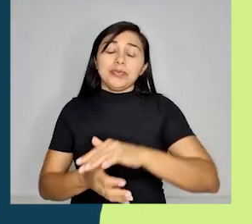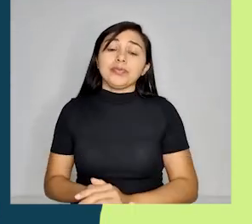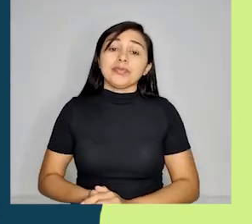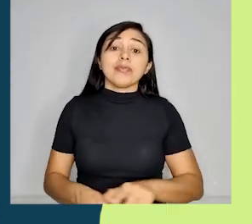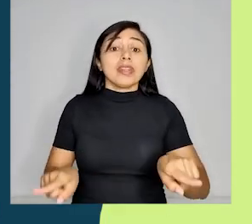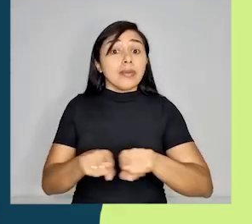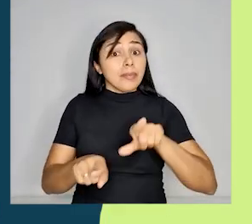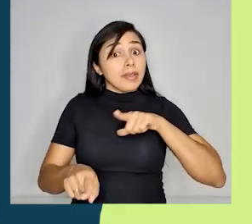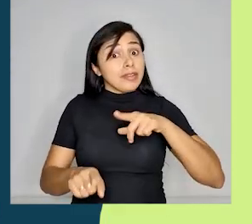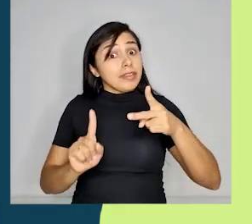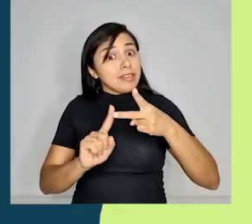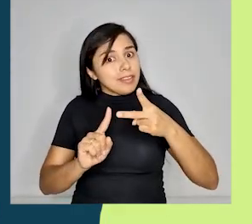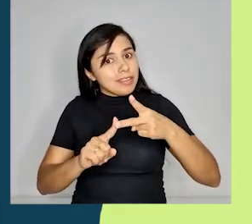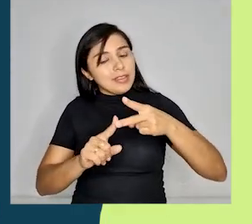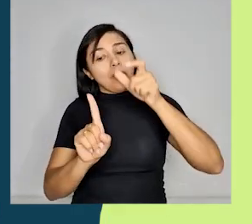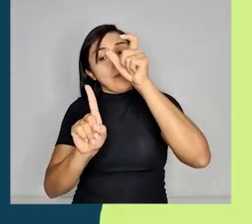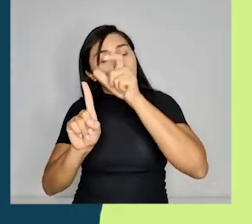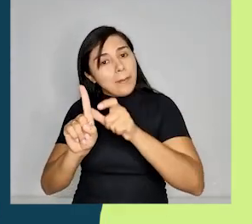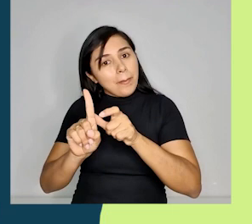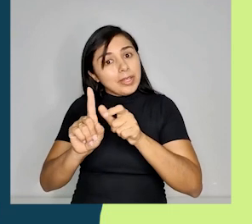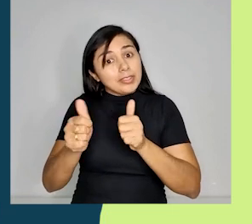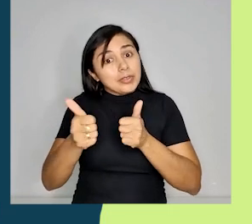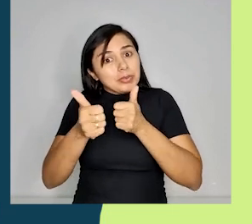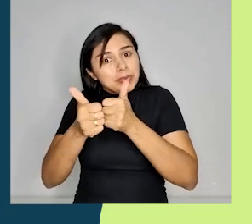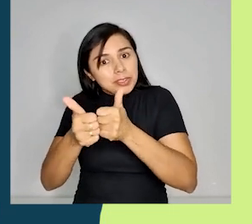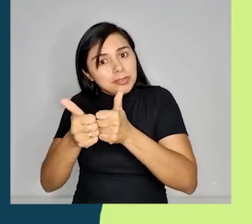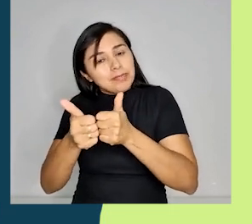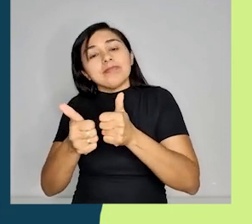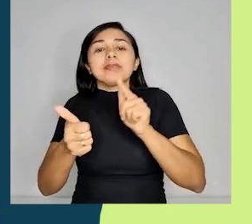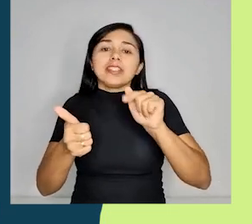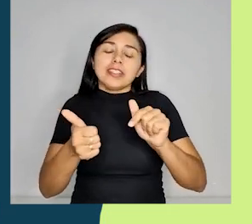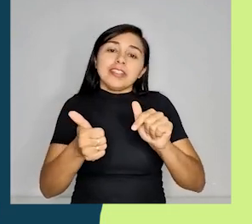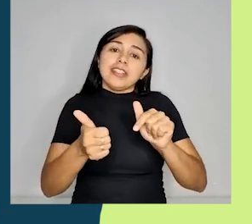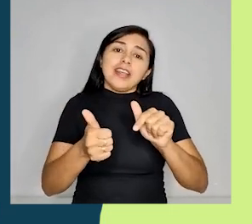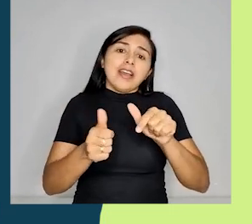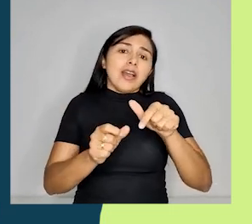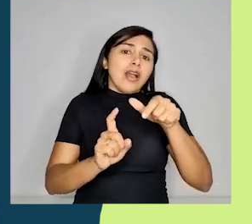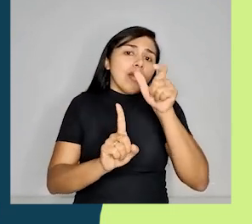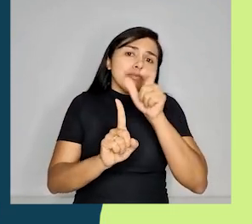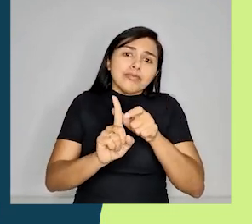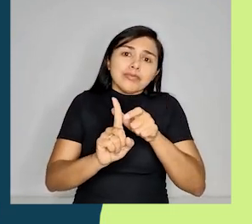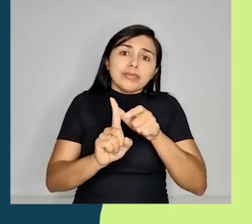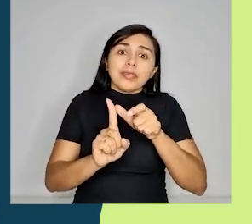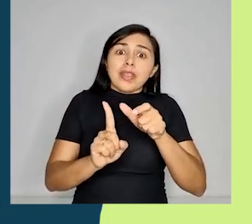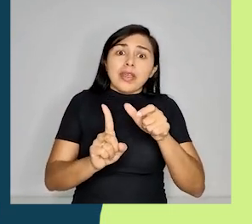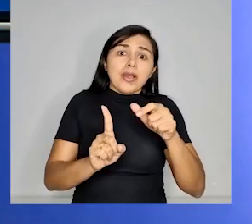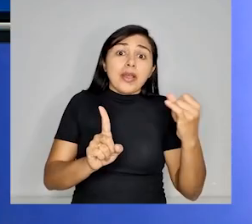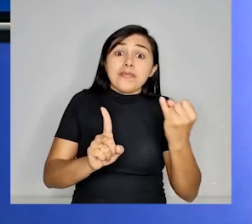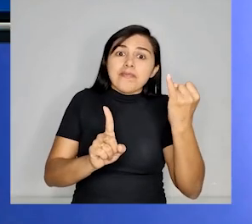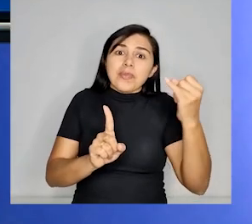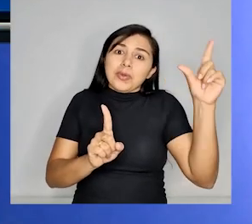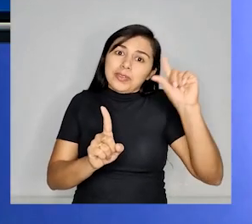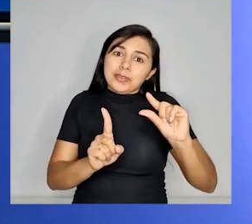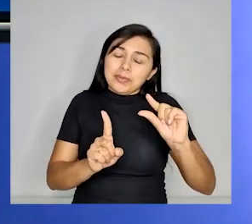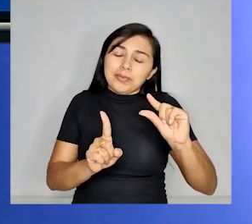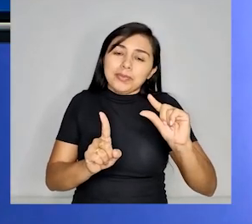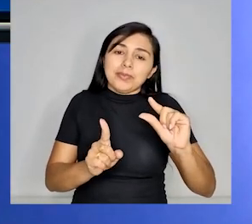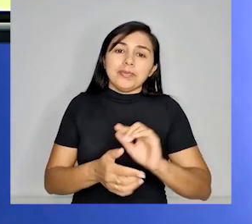desempenham papéis menores, podendo ser coadjuvantes, quando ajudam as personagens principais em ações